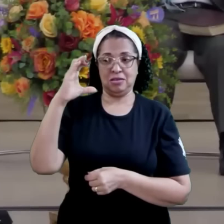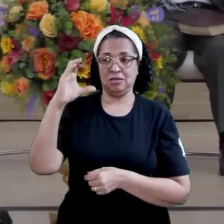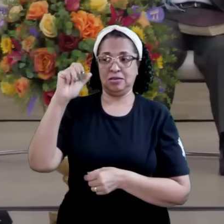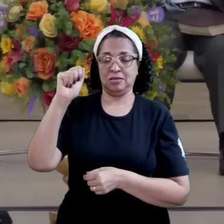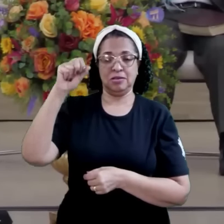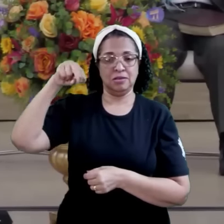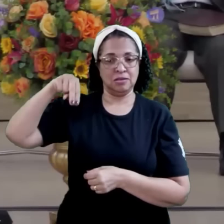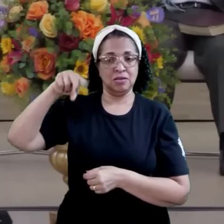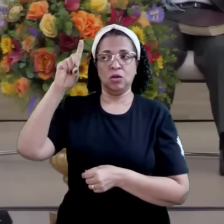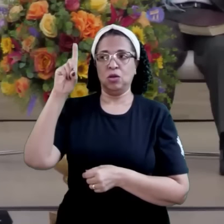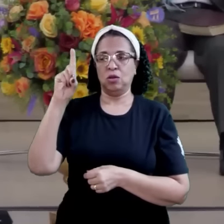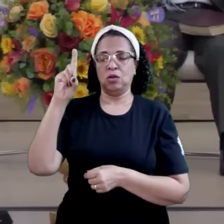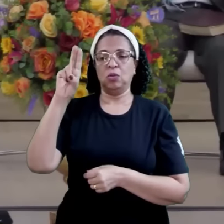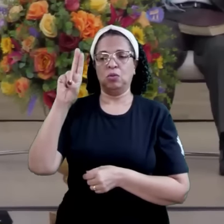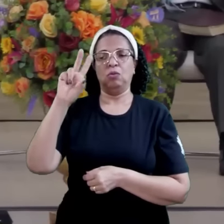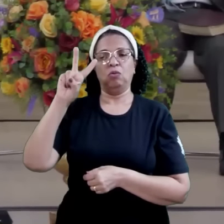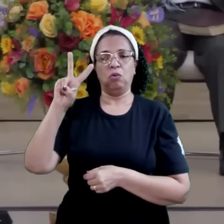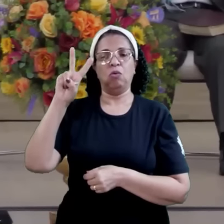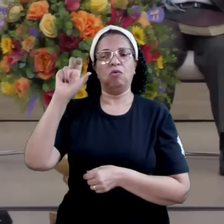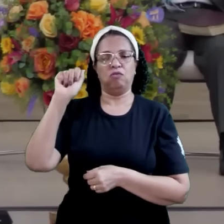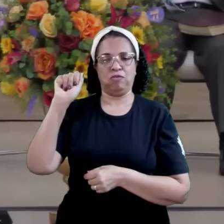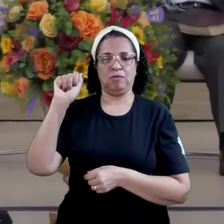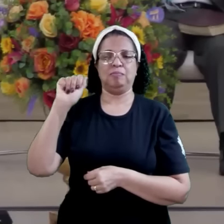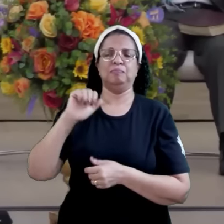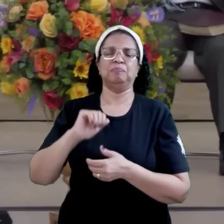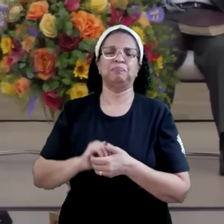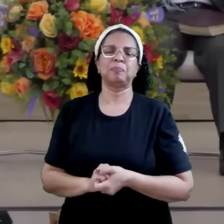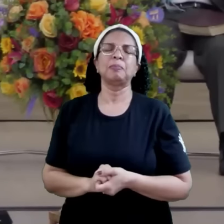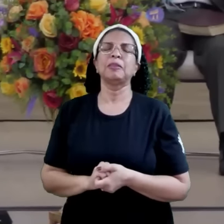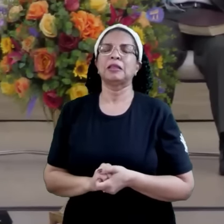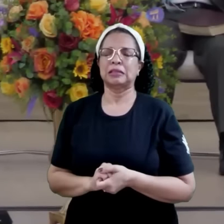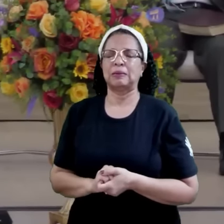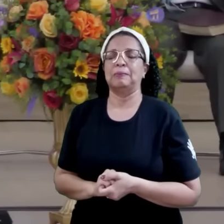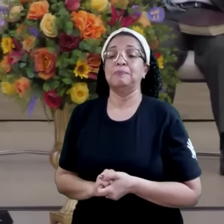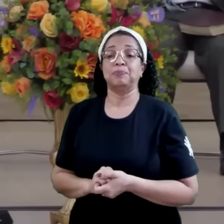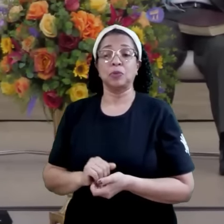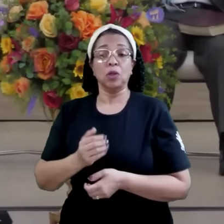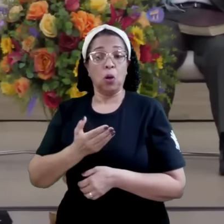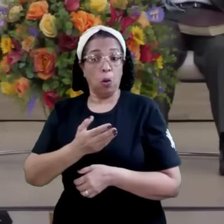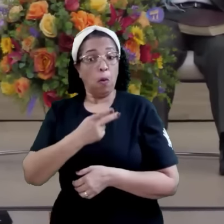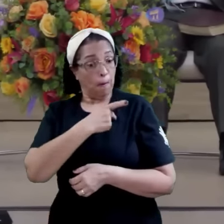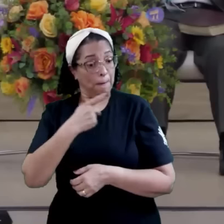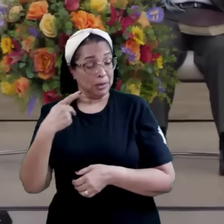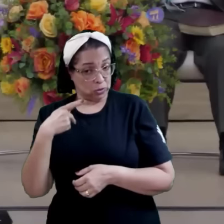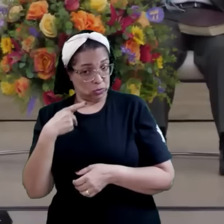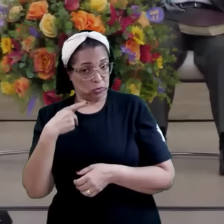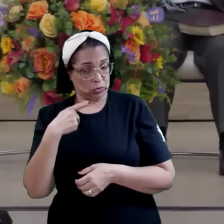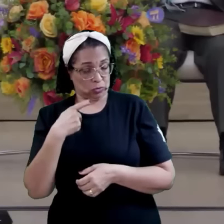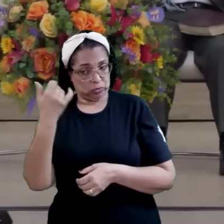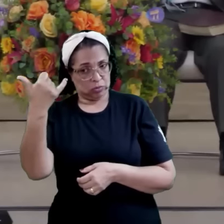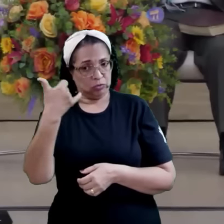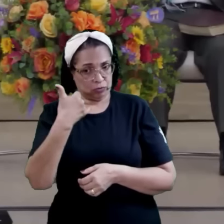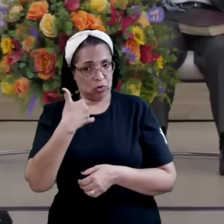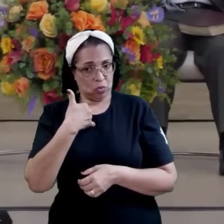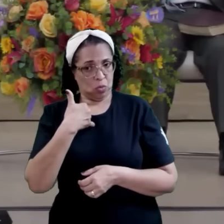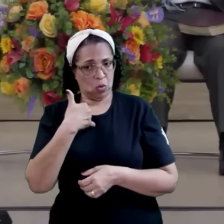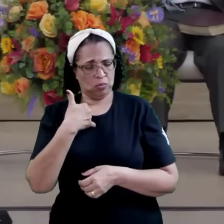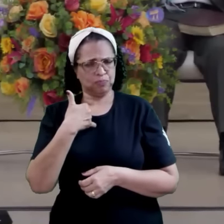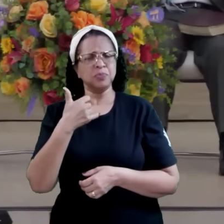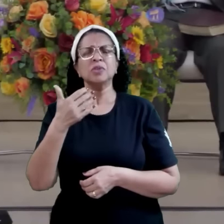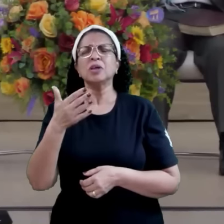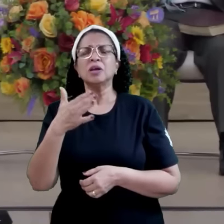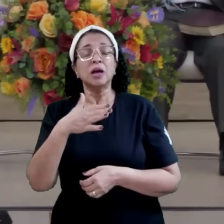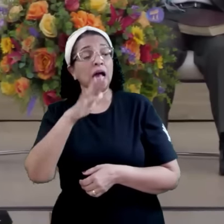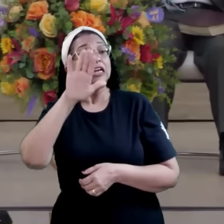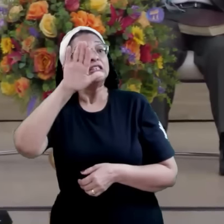falou assim para mim pastor chama na frente quem quer aceitar a Jesus chamamos daqu a pouquinho ele falou no pé da minha